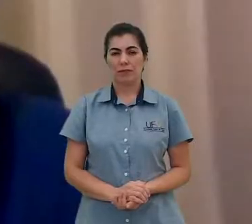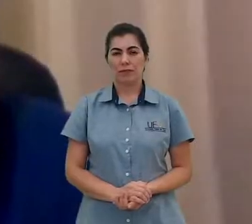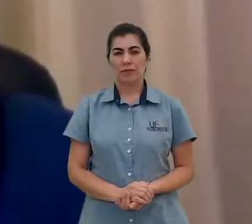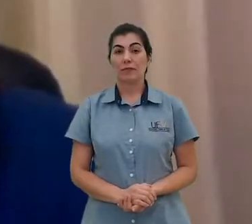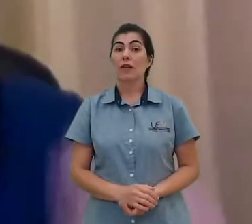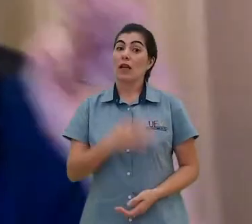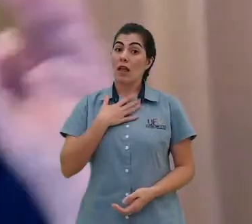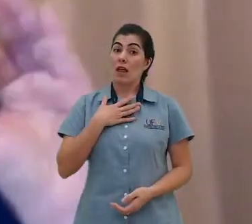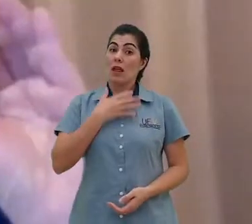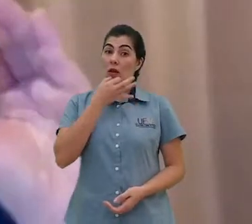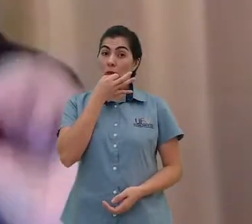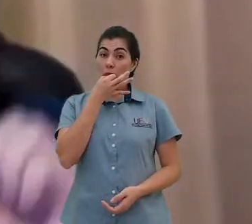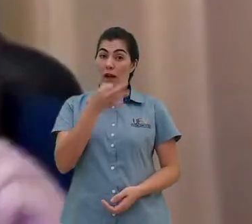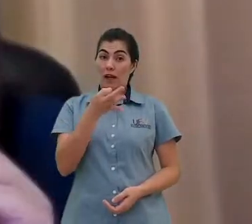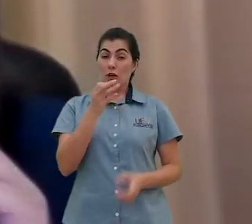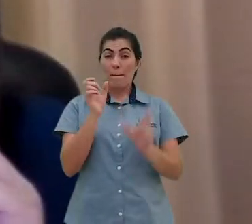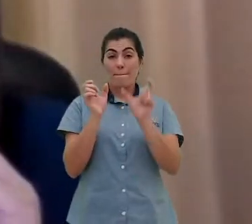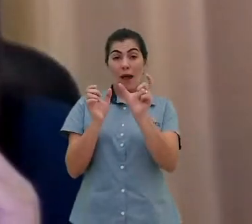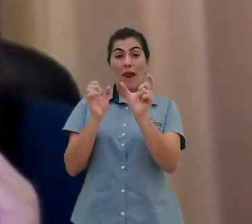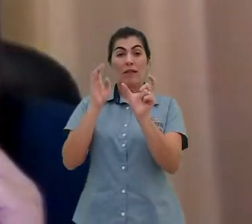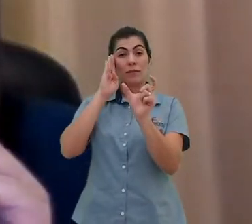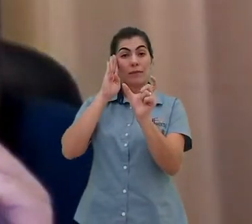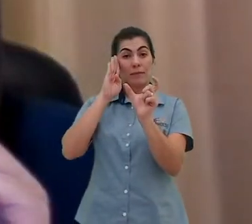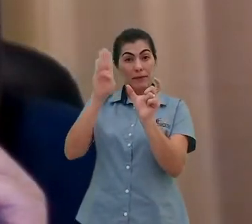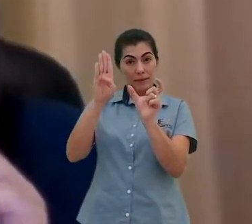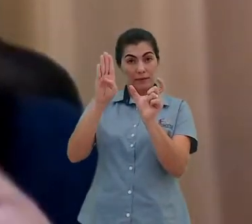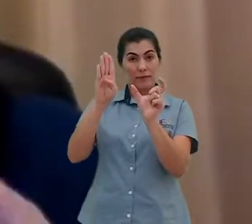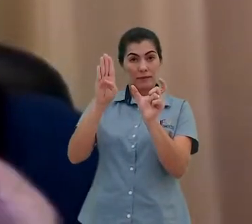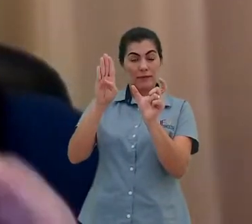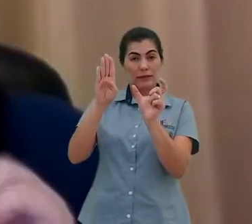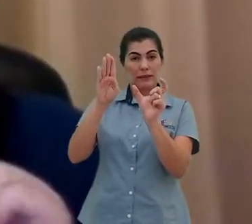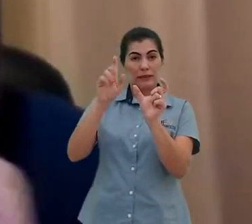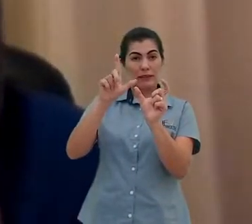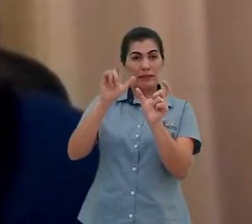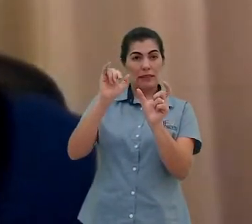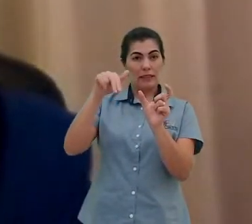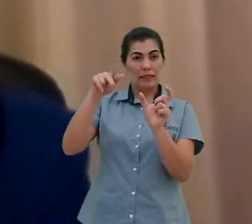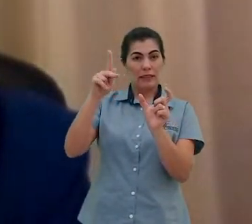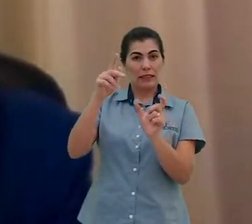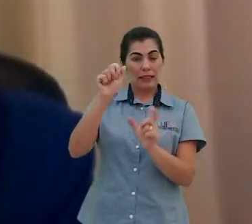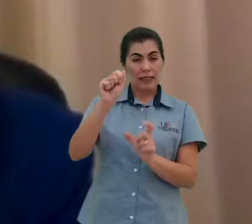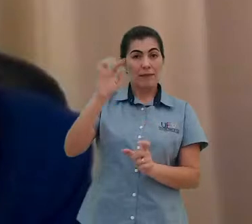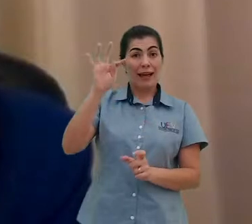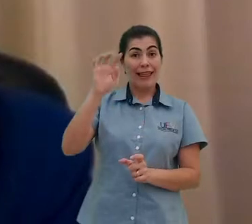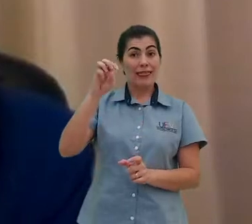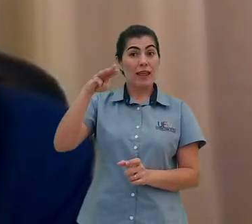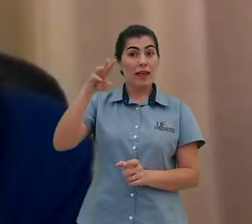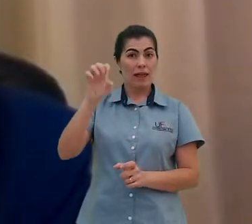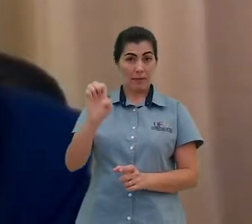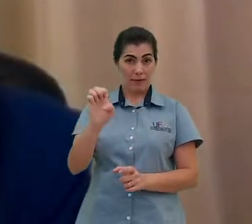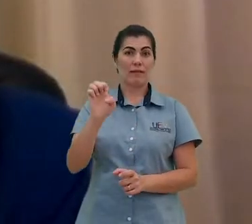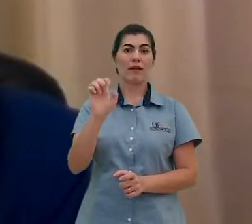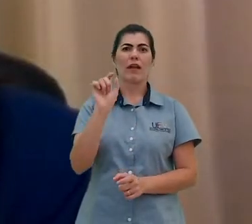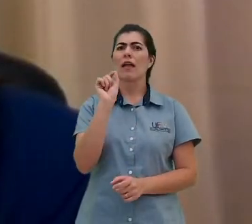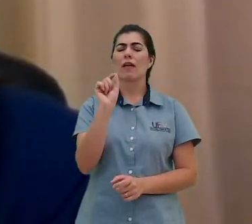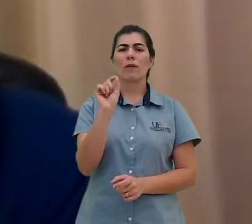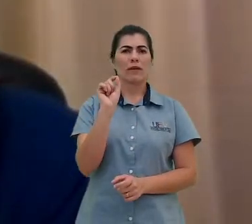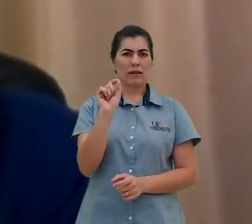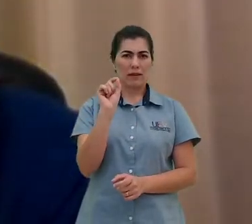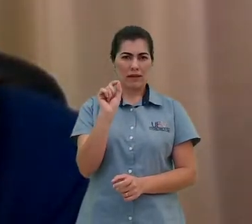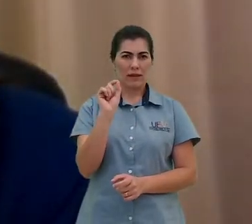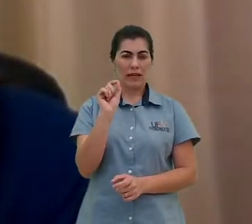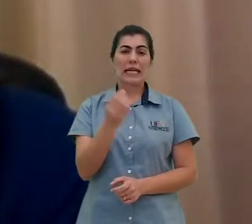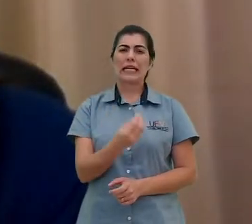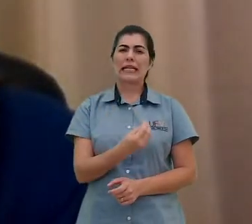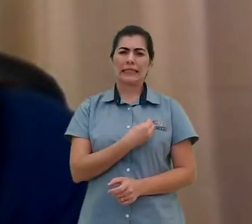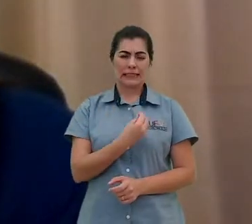Eu acho que ela colocou a palavra-chave, linha tênue. Essa linha tênue, Carolina, ela existe